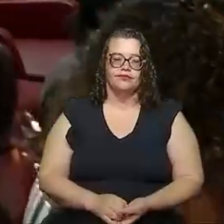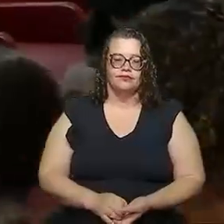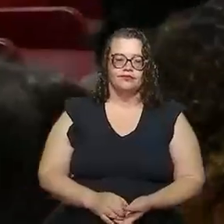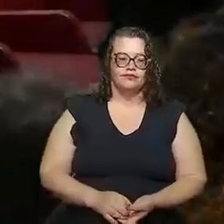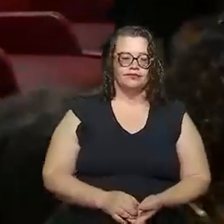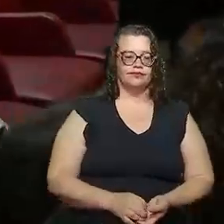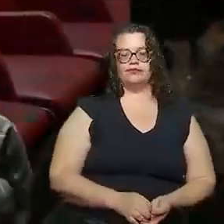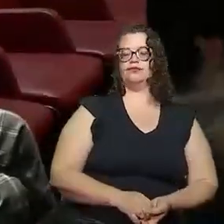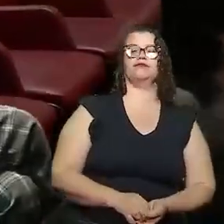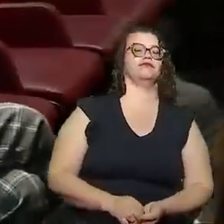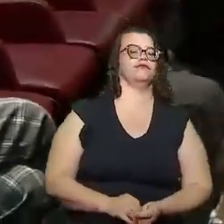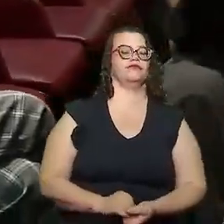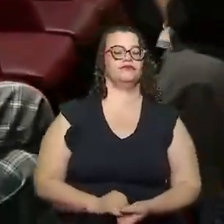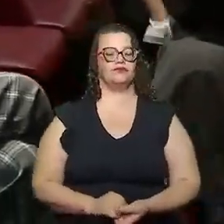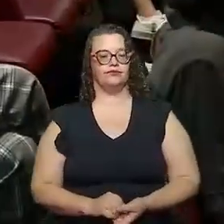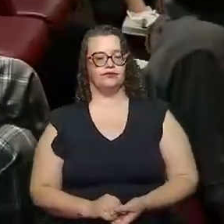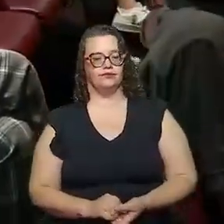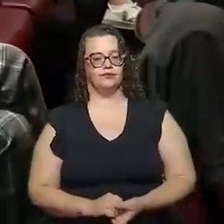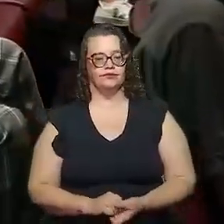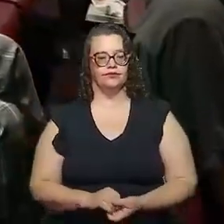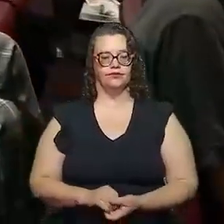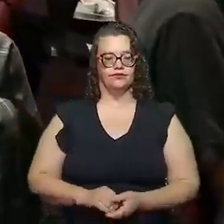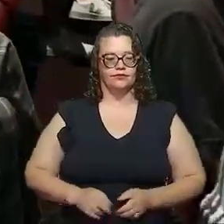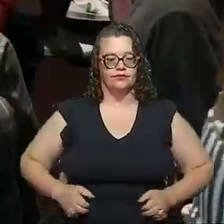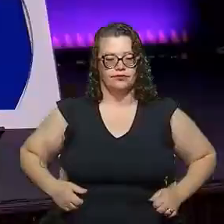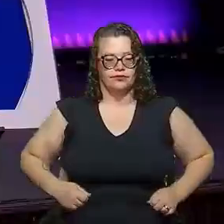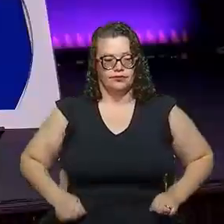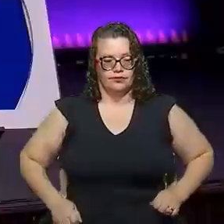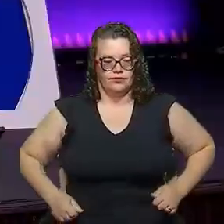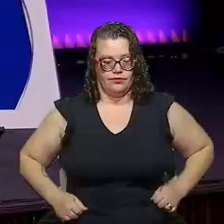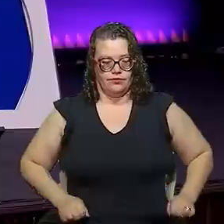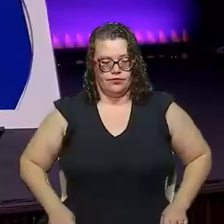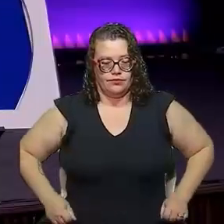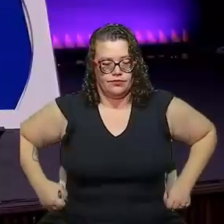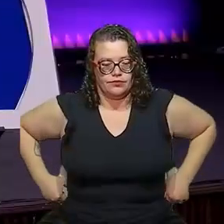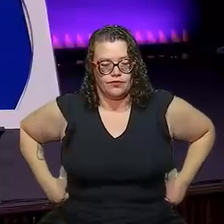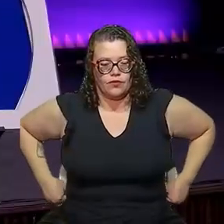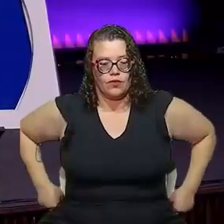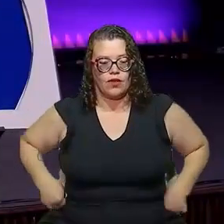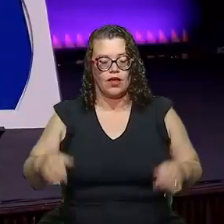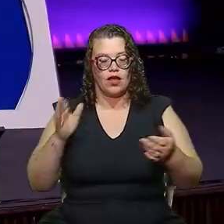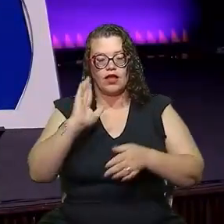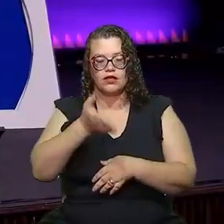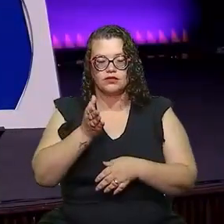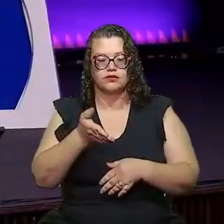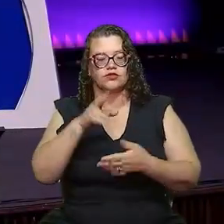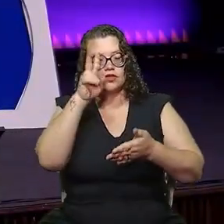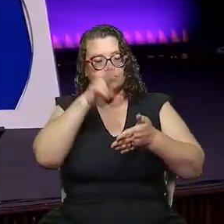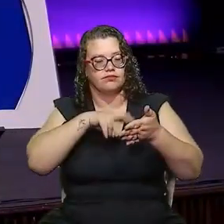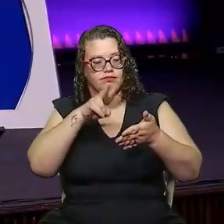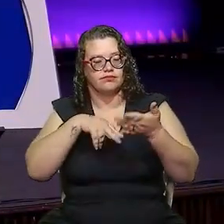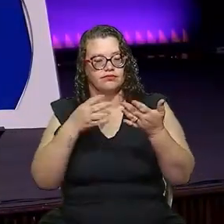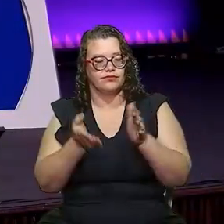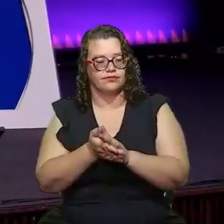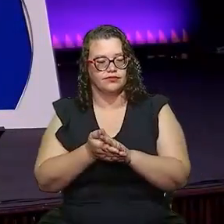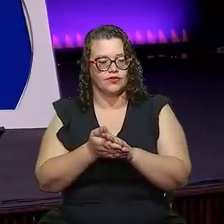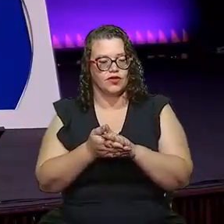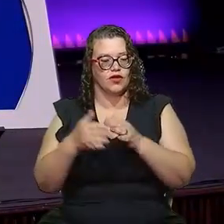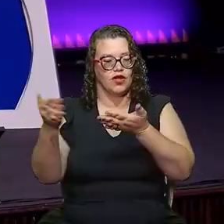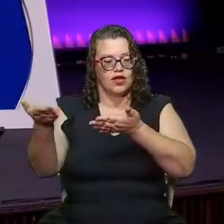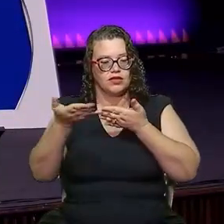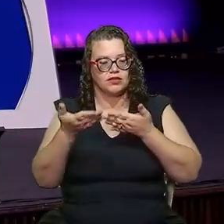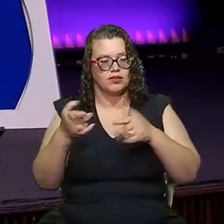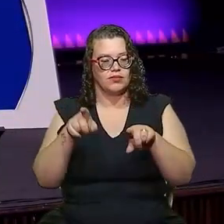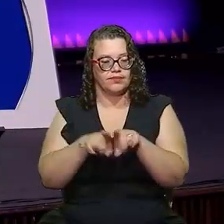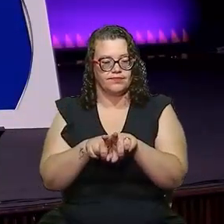Obrigado pela pergunta. Que é isso. É isso, infelizmente, né? a gente, enforcando ali, a já. gente eles já disseram tempo recebeu esgotado. aqui Nesse